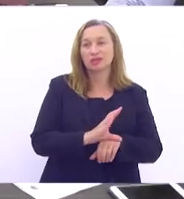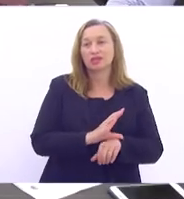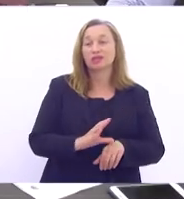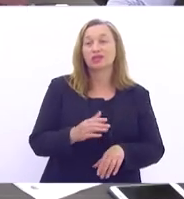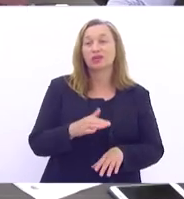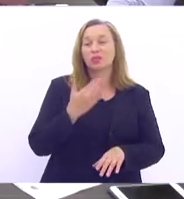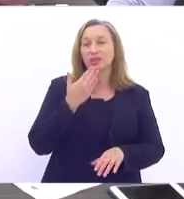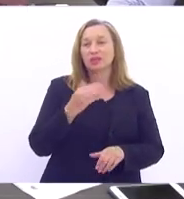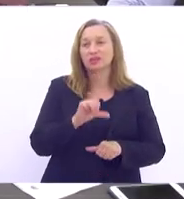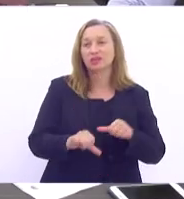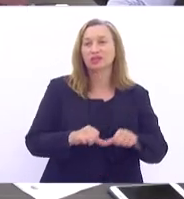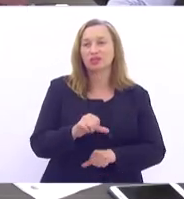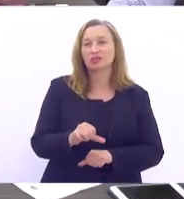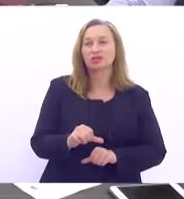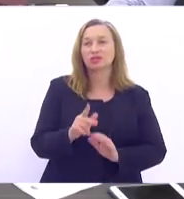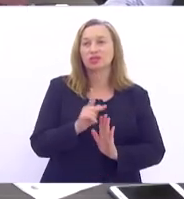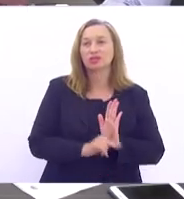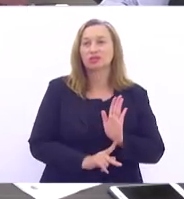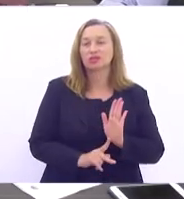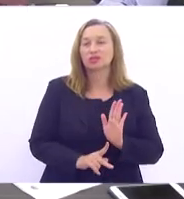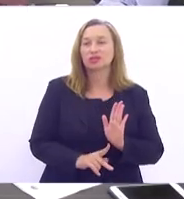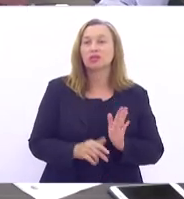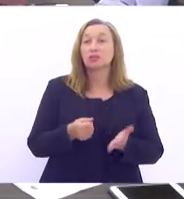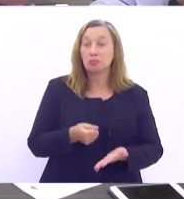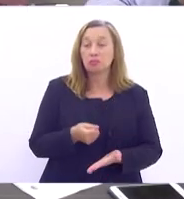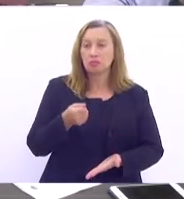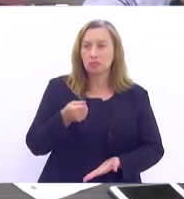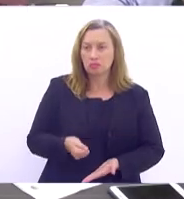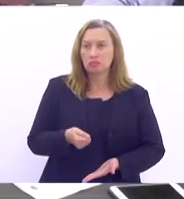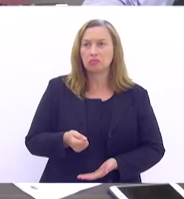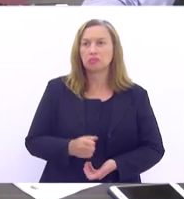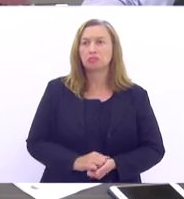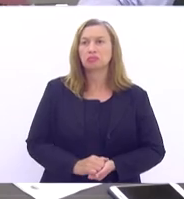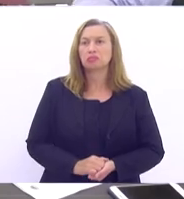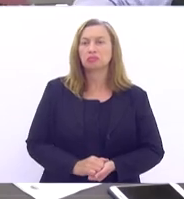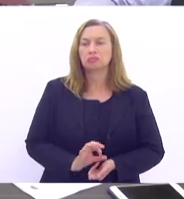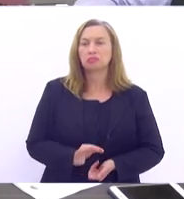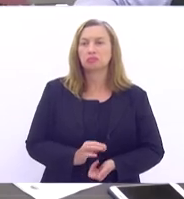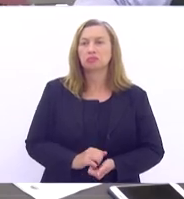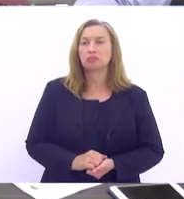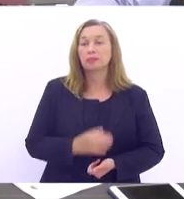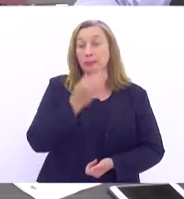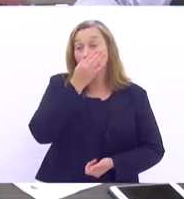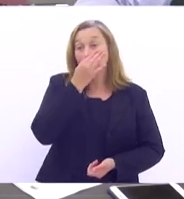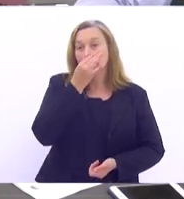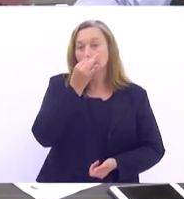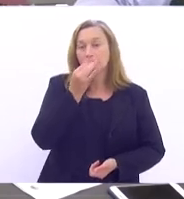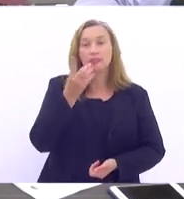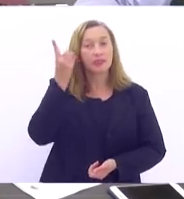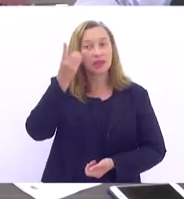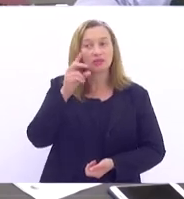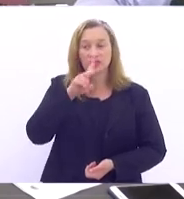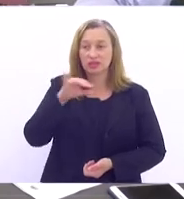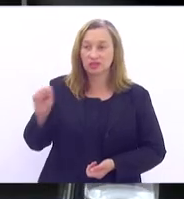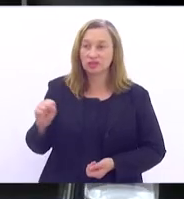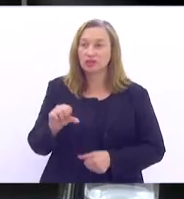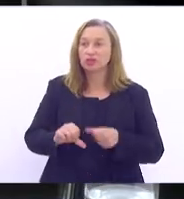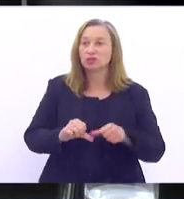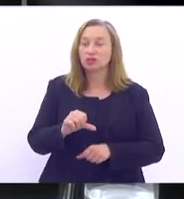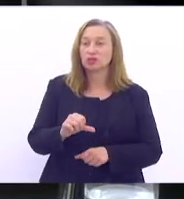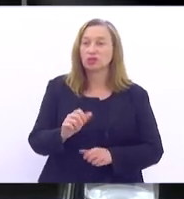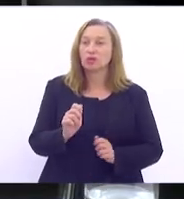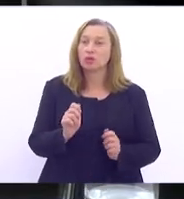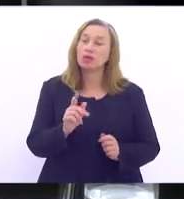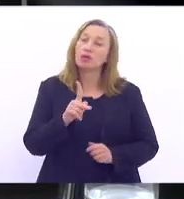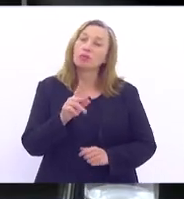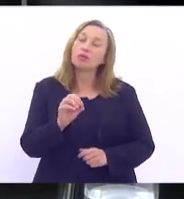gente transformasse o projeto em positivo. Queria sugerir. Meritório demais. Se o deputado Jesus Cozzolino trocar o poderá